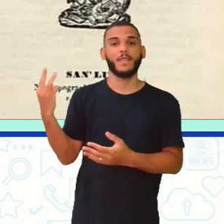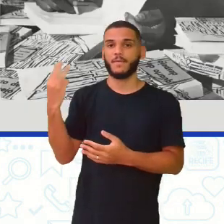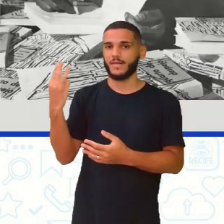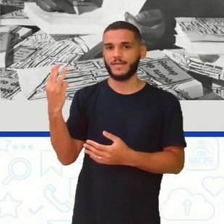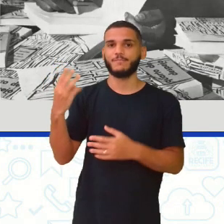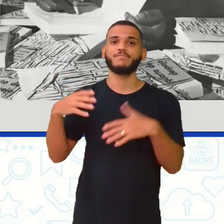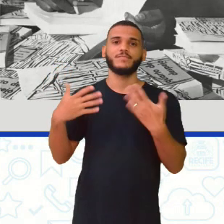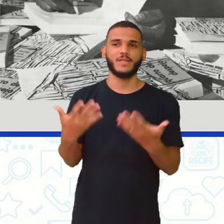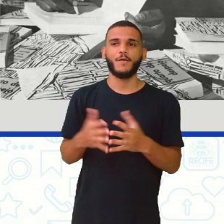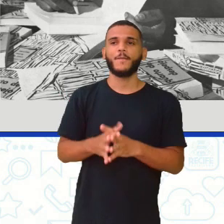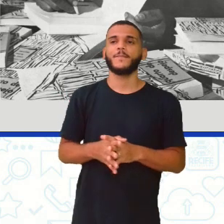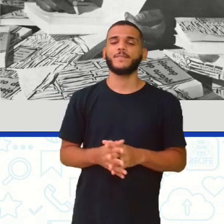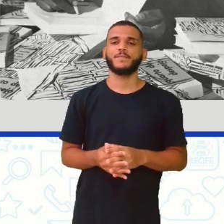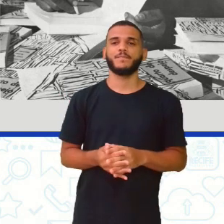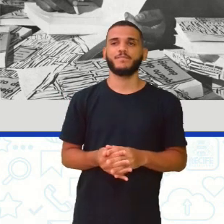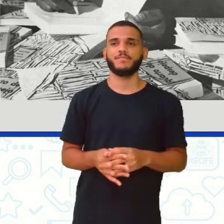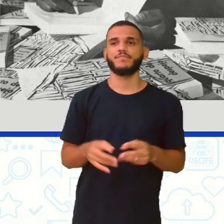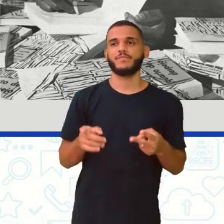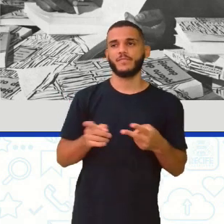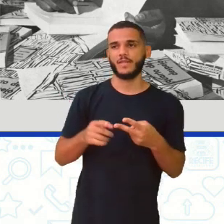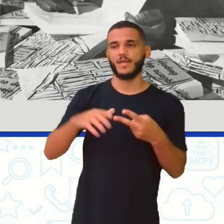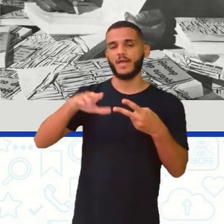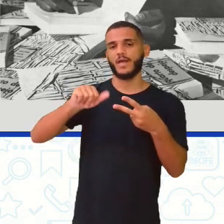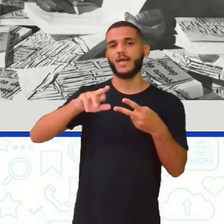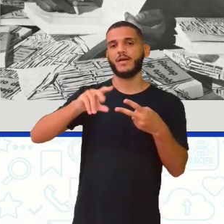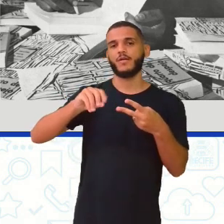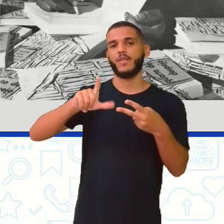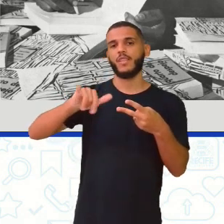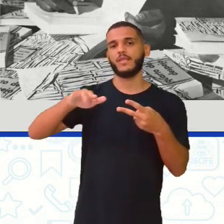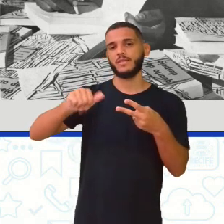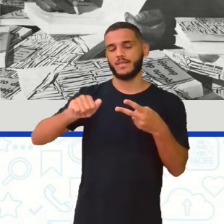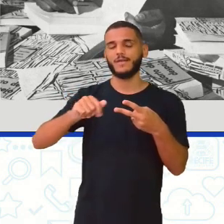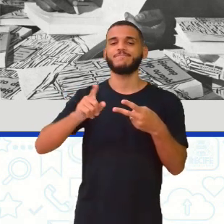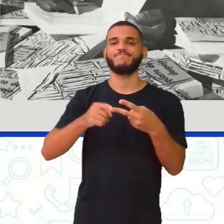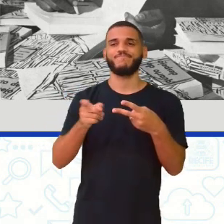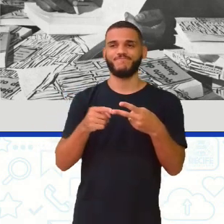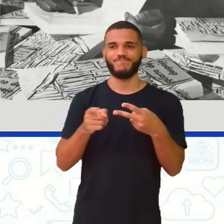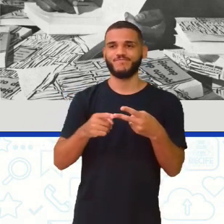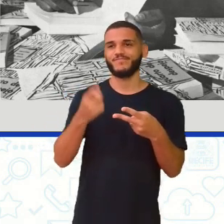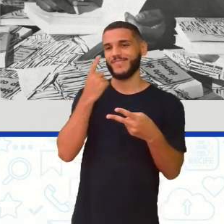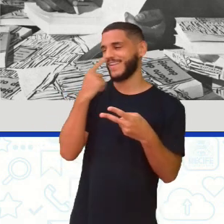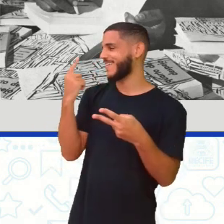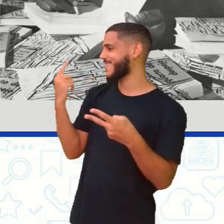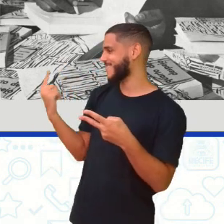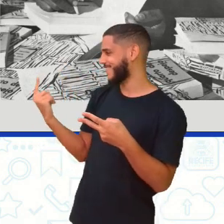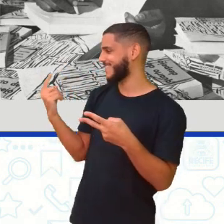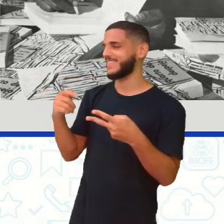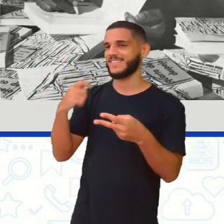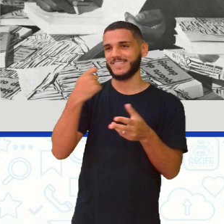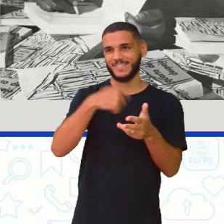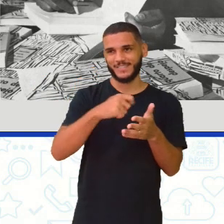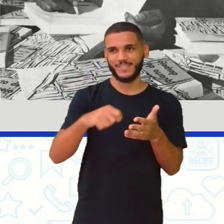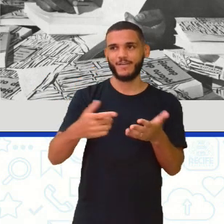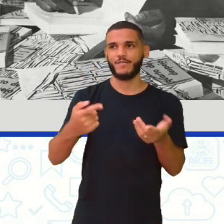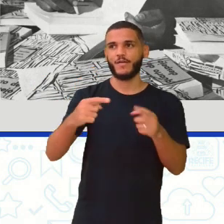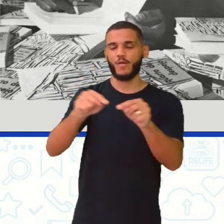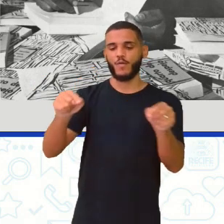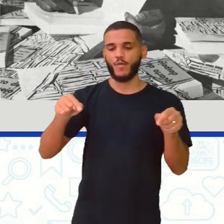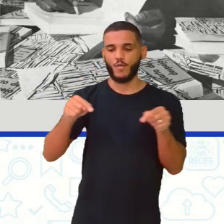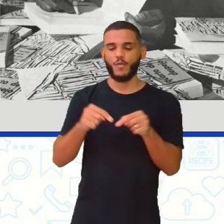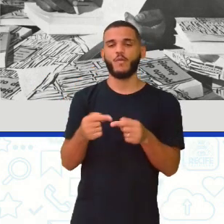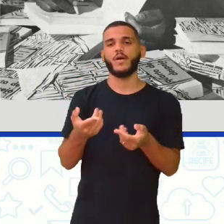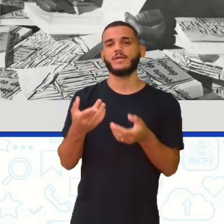né? Temos também Carolina Maria de Jesus, que de vez em quando eu trago aqui, né? Que escreveu Quarto